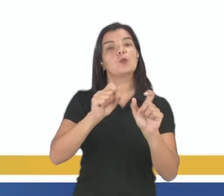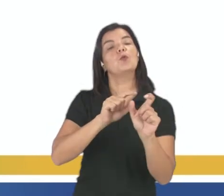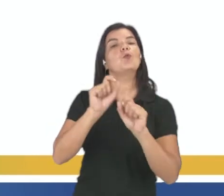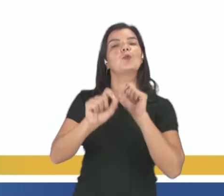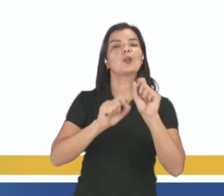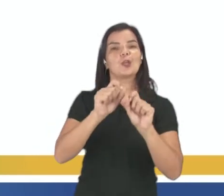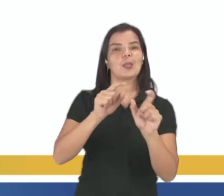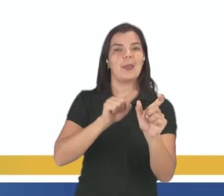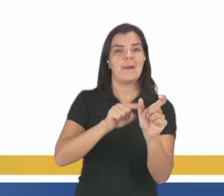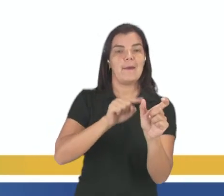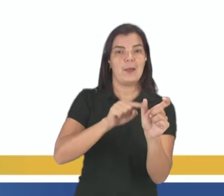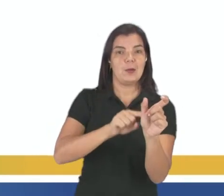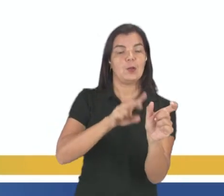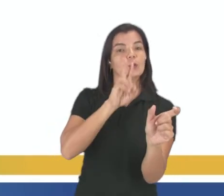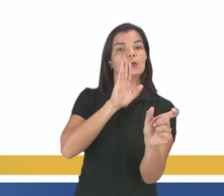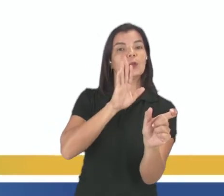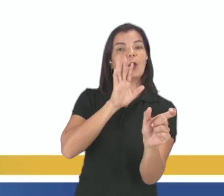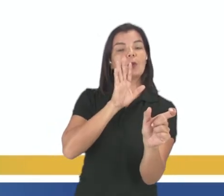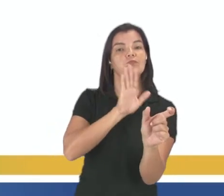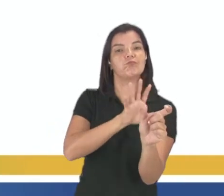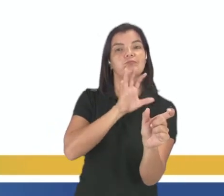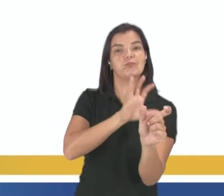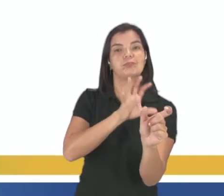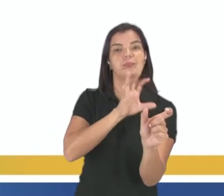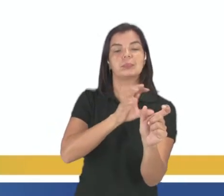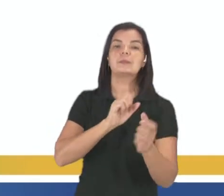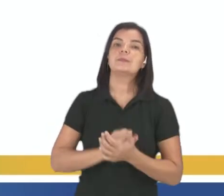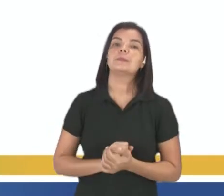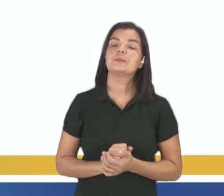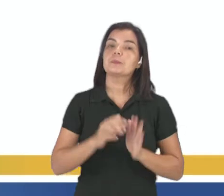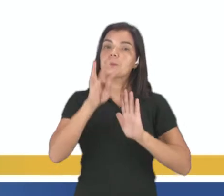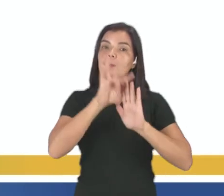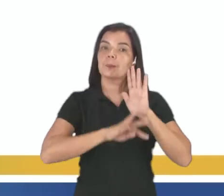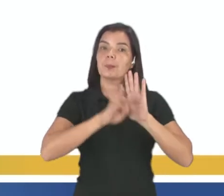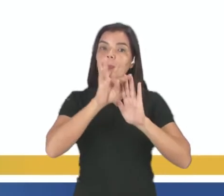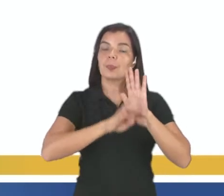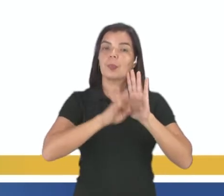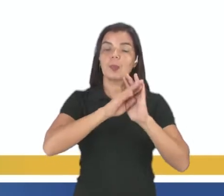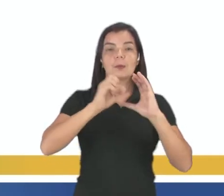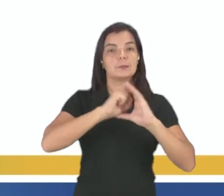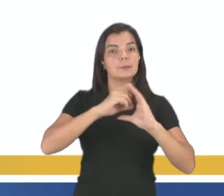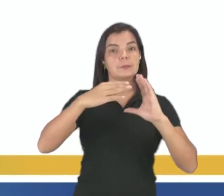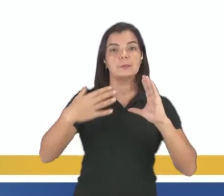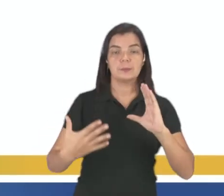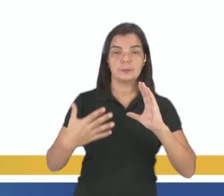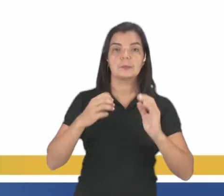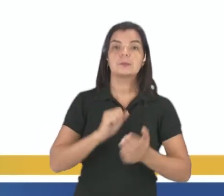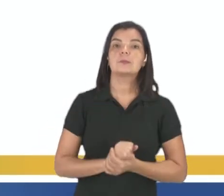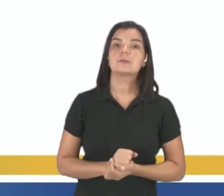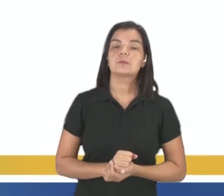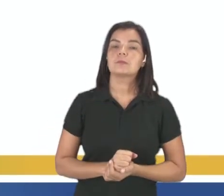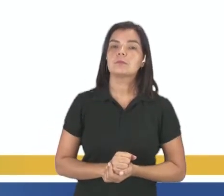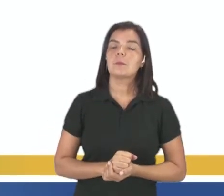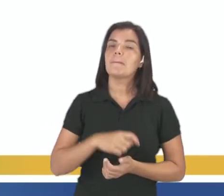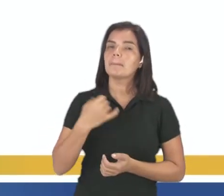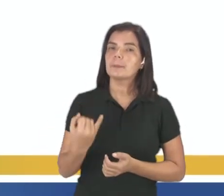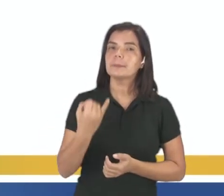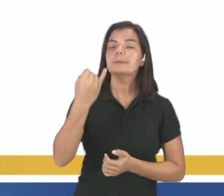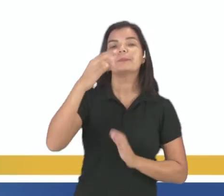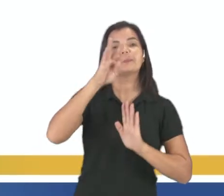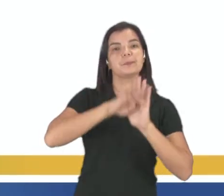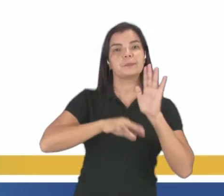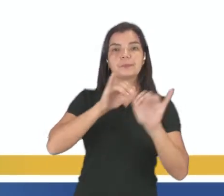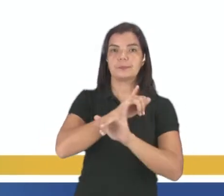conotativa, que é onde tem um duplo sentido, tá? Então, o texto, uma das características mais marcantes do